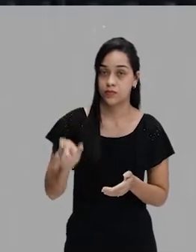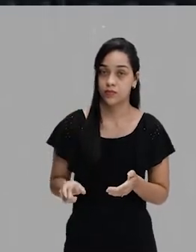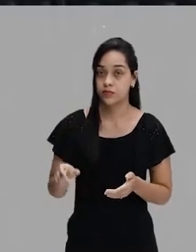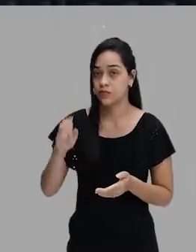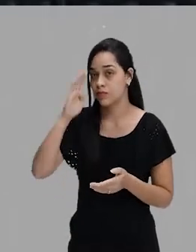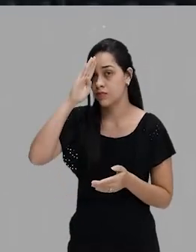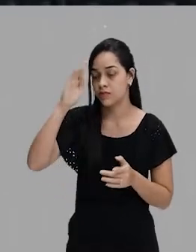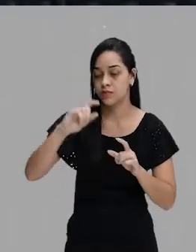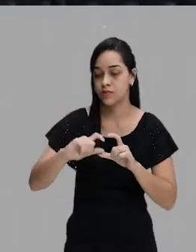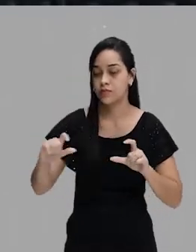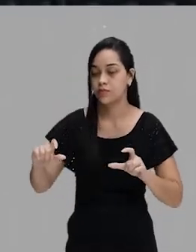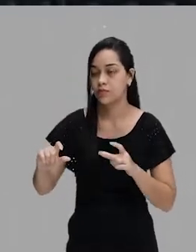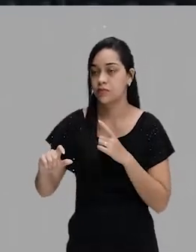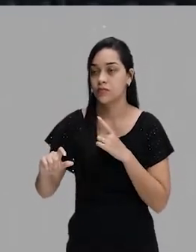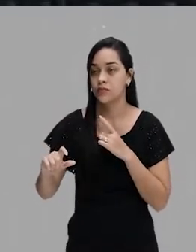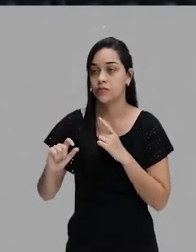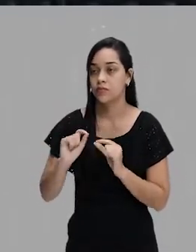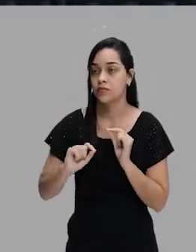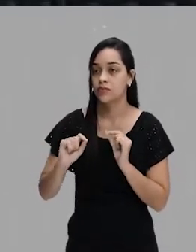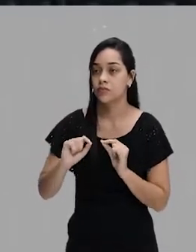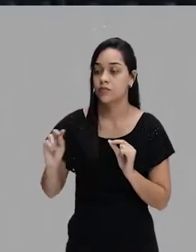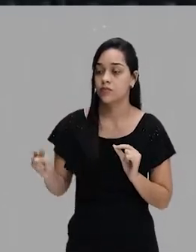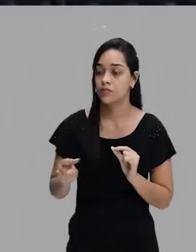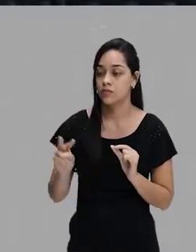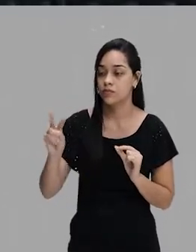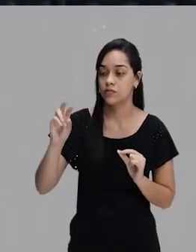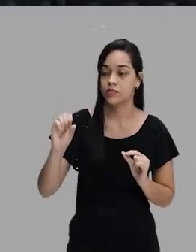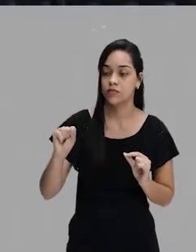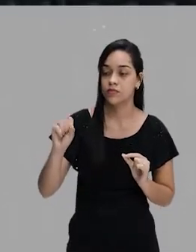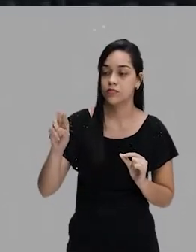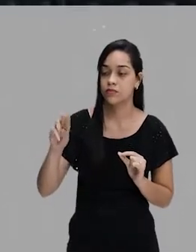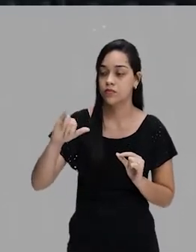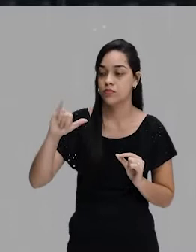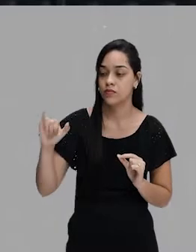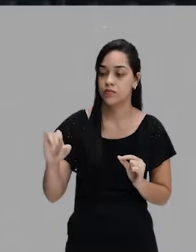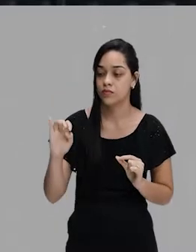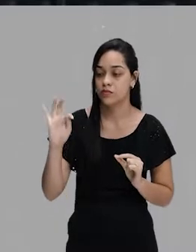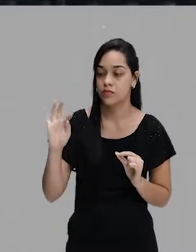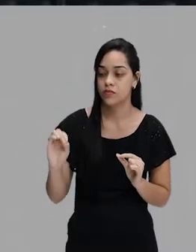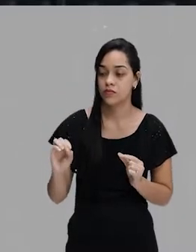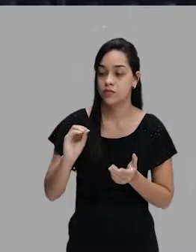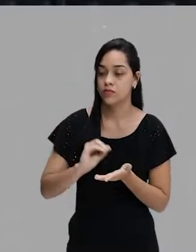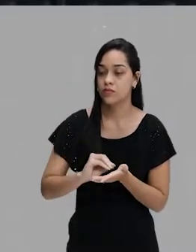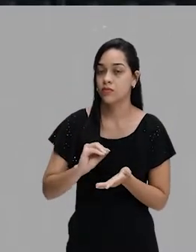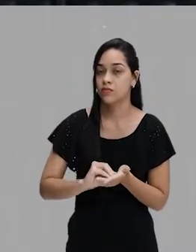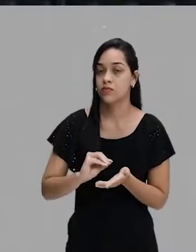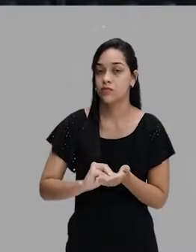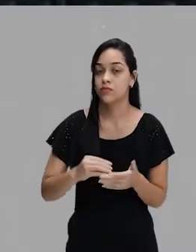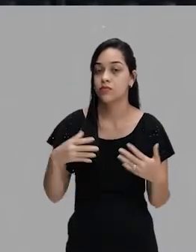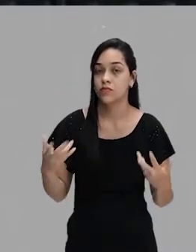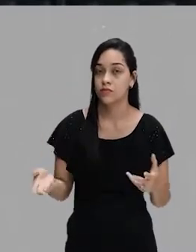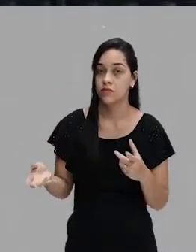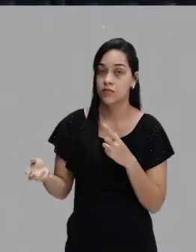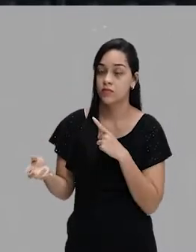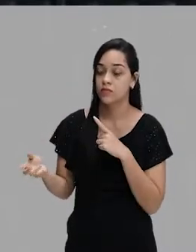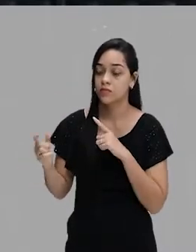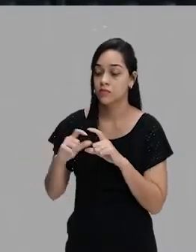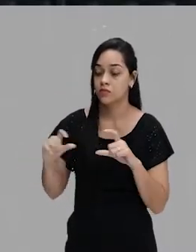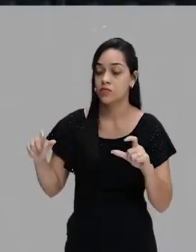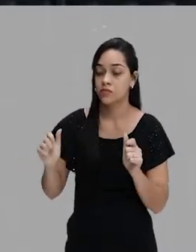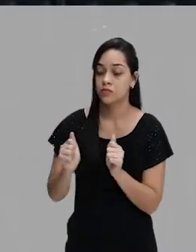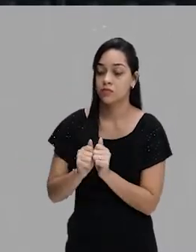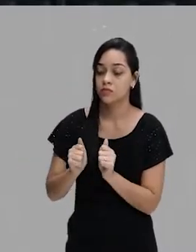principal, a oração subordinada vai ter valor de sujeito. E se faltar um predicativo? E se eu tivesse um sujeito junto